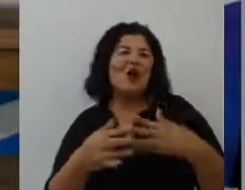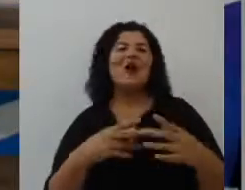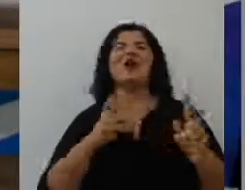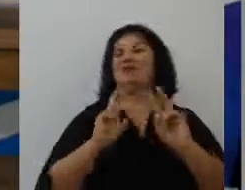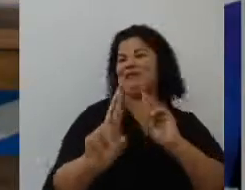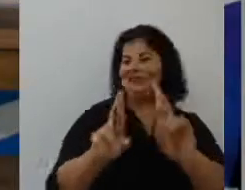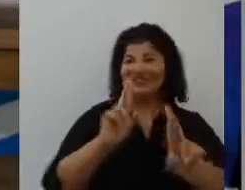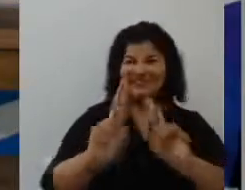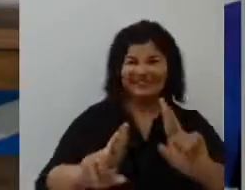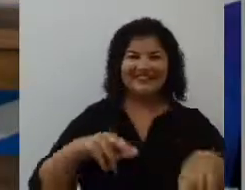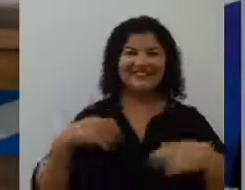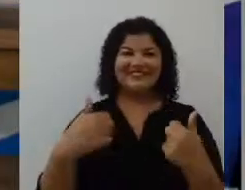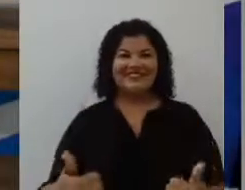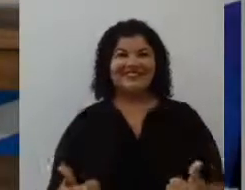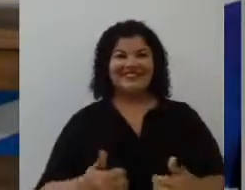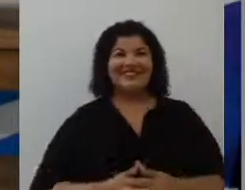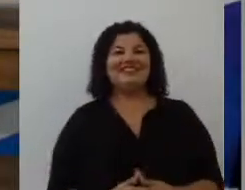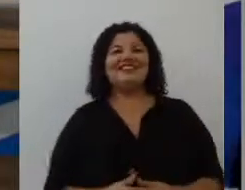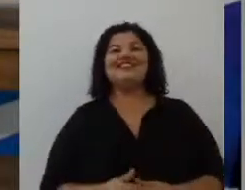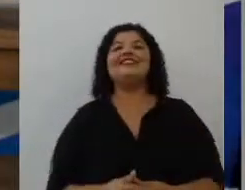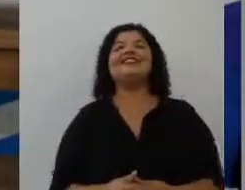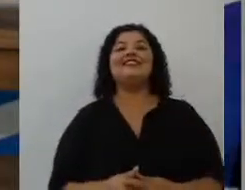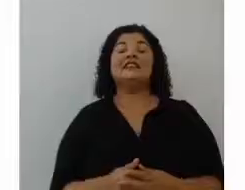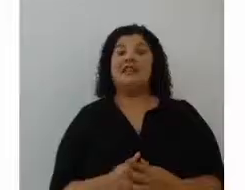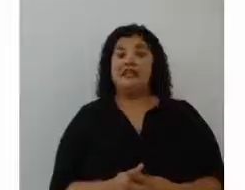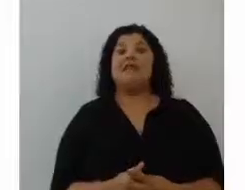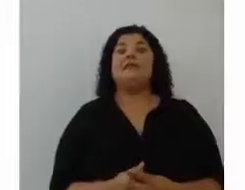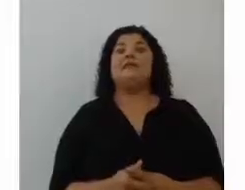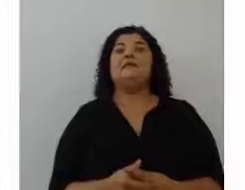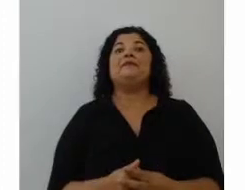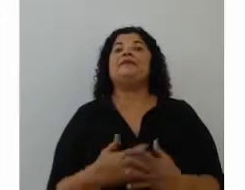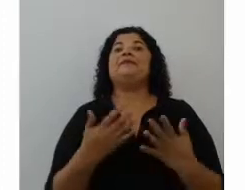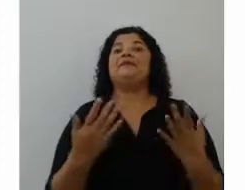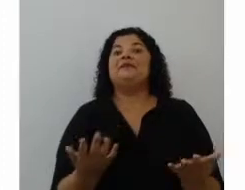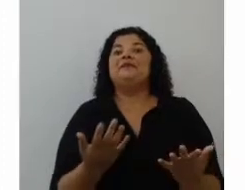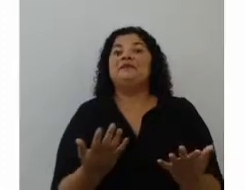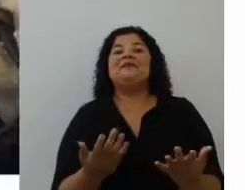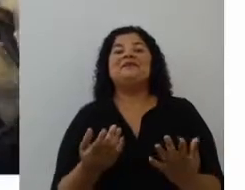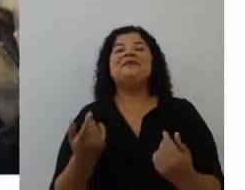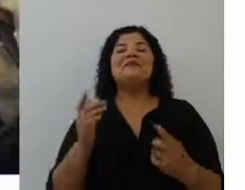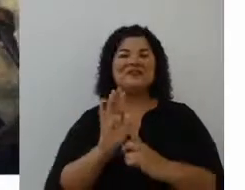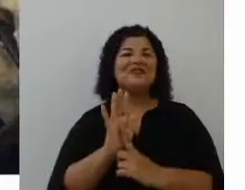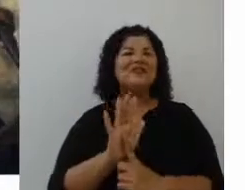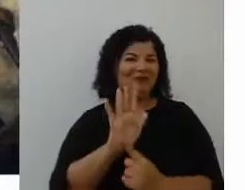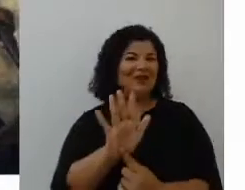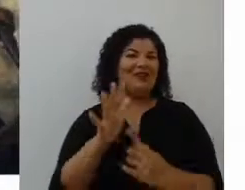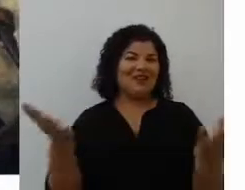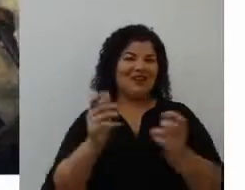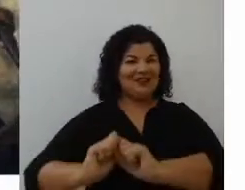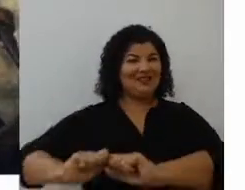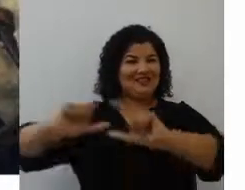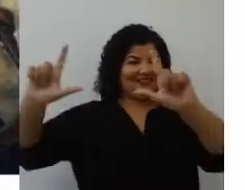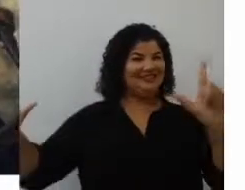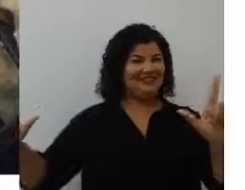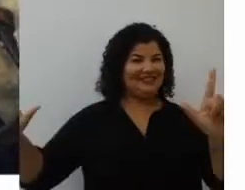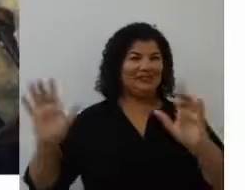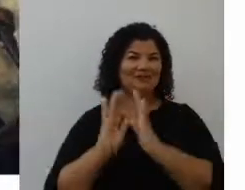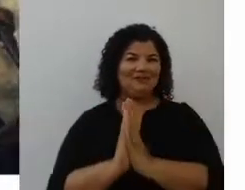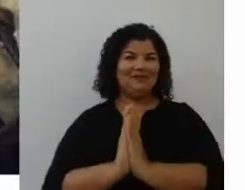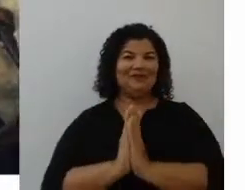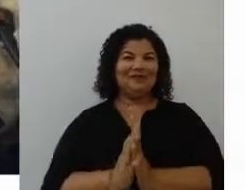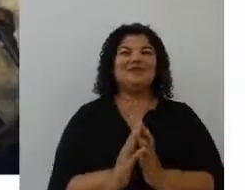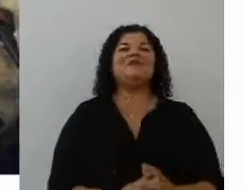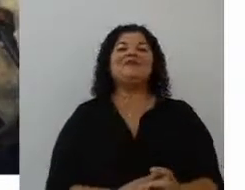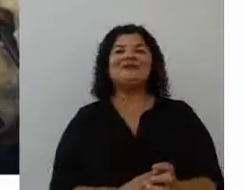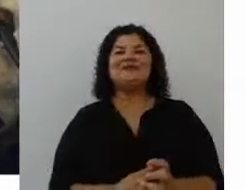respondo. Simbora! Gente, eu comecei. Meu diretor de imagem, bota-se em tela cheia, por favor. Eu